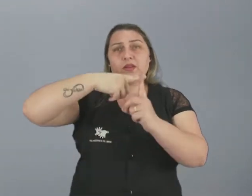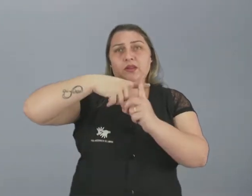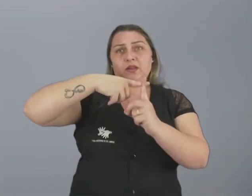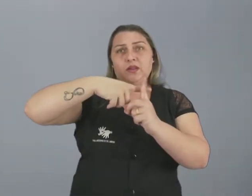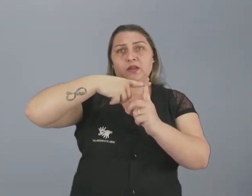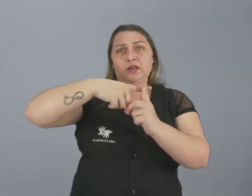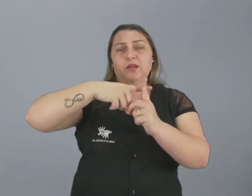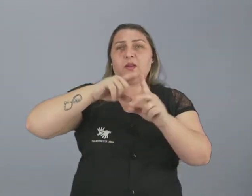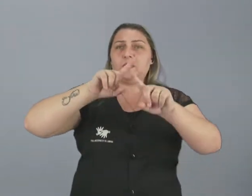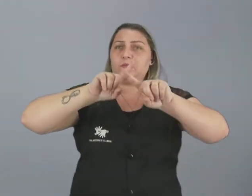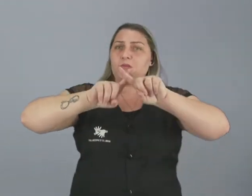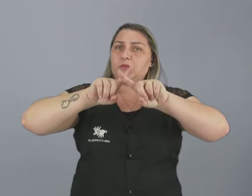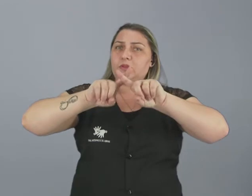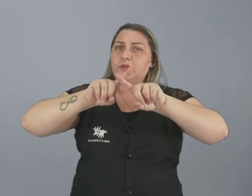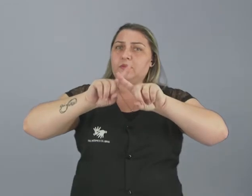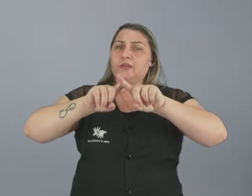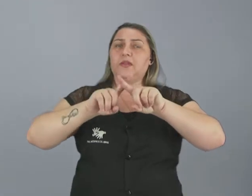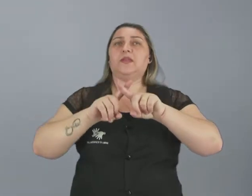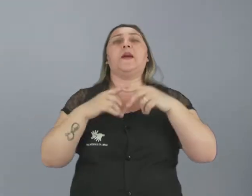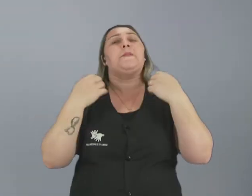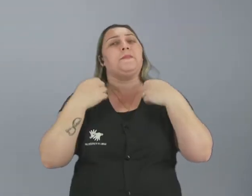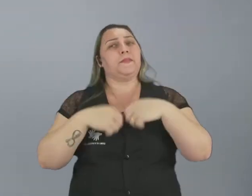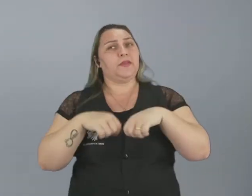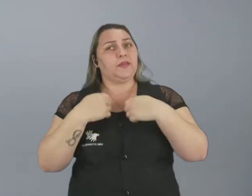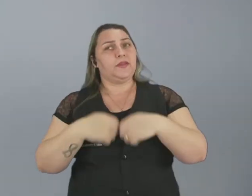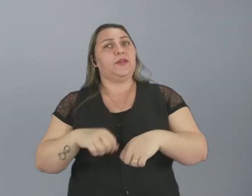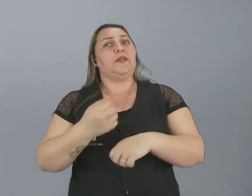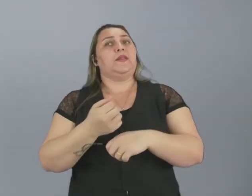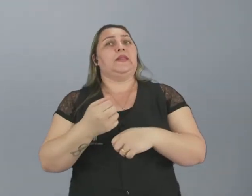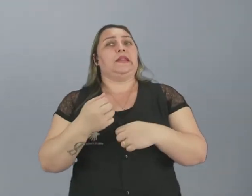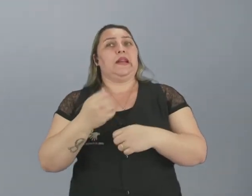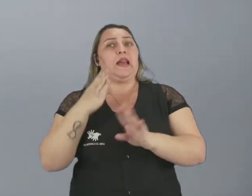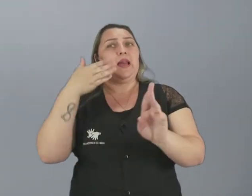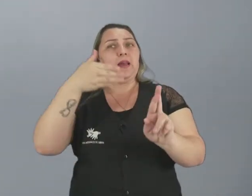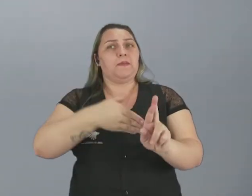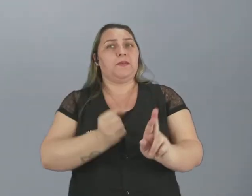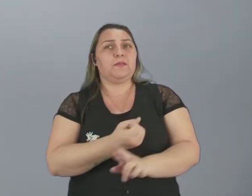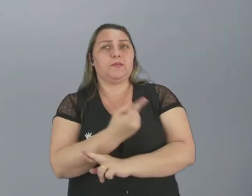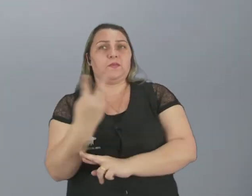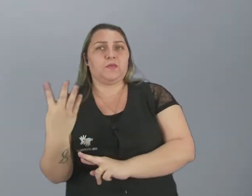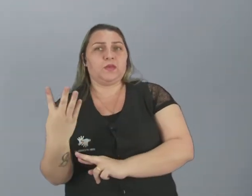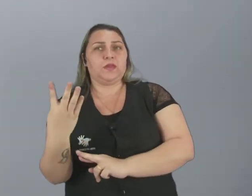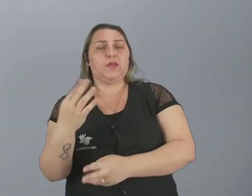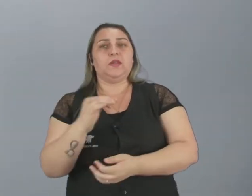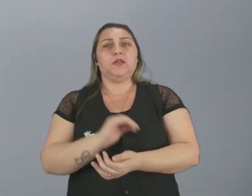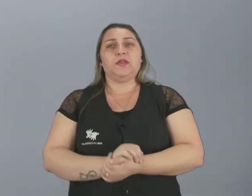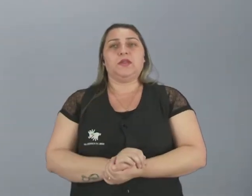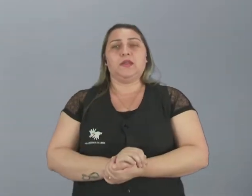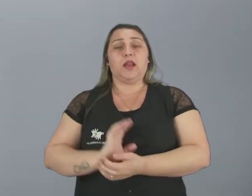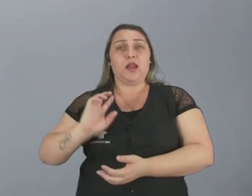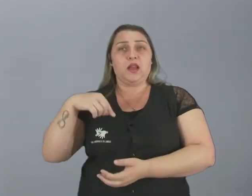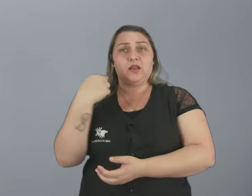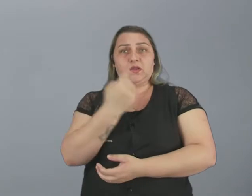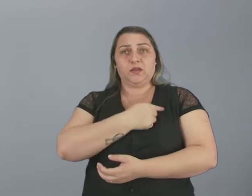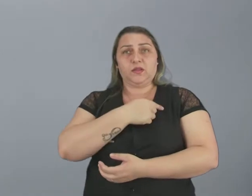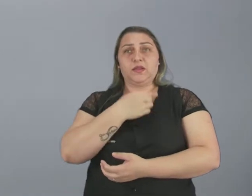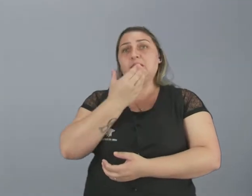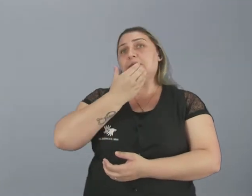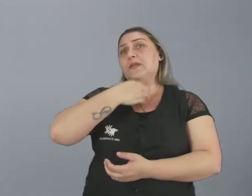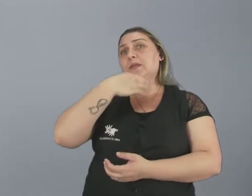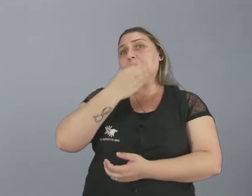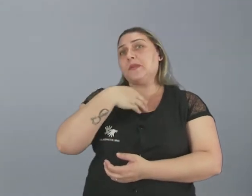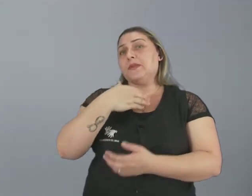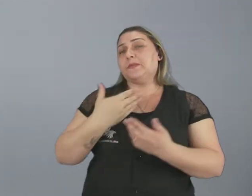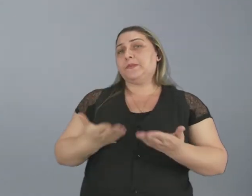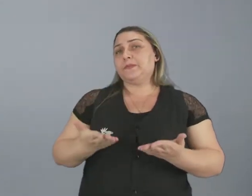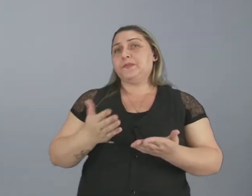adicionamos, que nós multiplicamos, ele representa uma quantidade. Nesse caso, as nossas